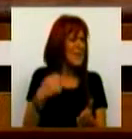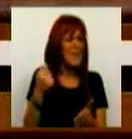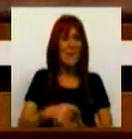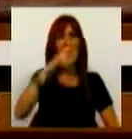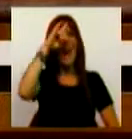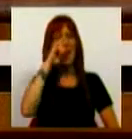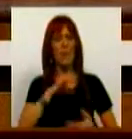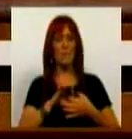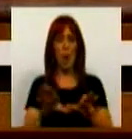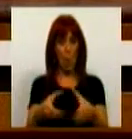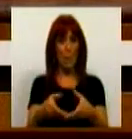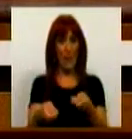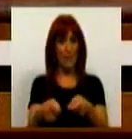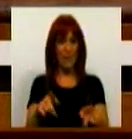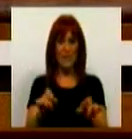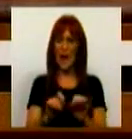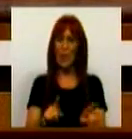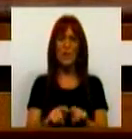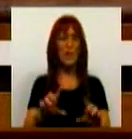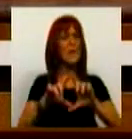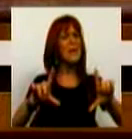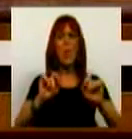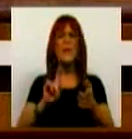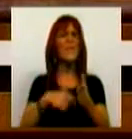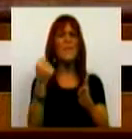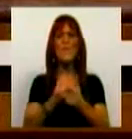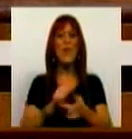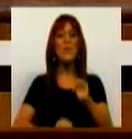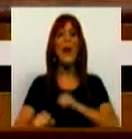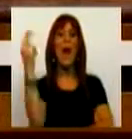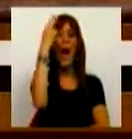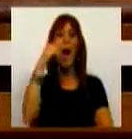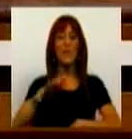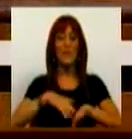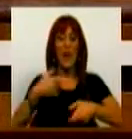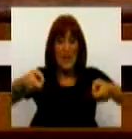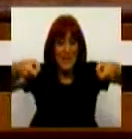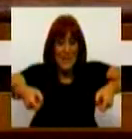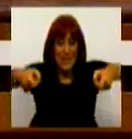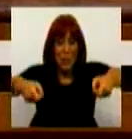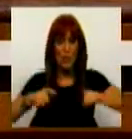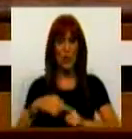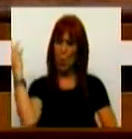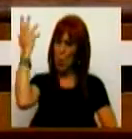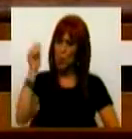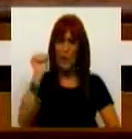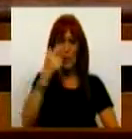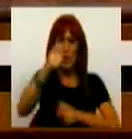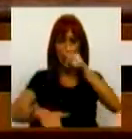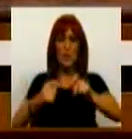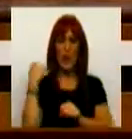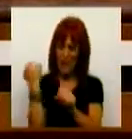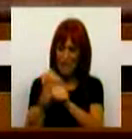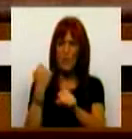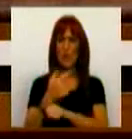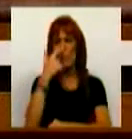lembrar a cooperativa como um capítulo quase final da arte dos cesteiros, cultura popular e trabalho